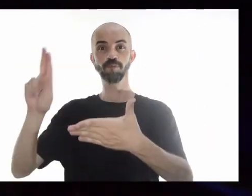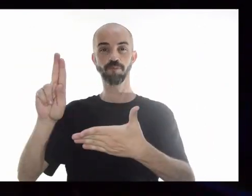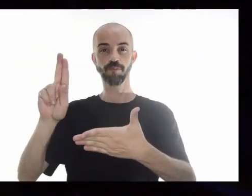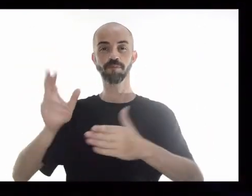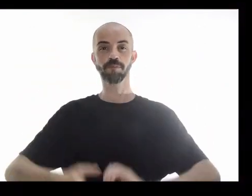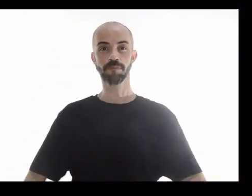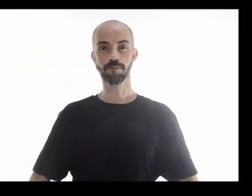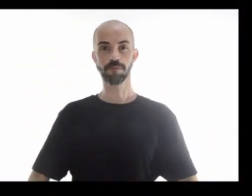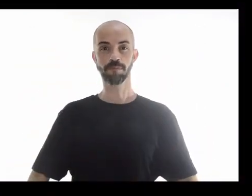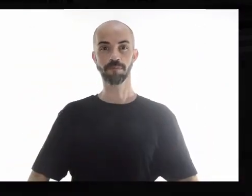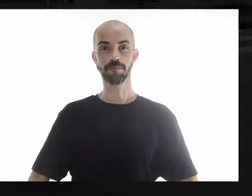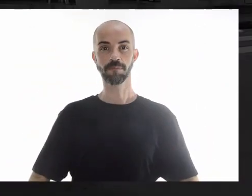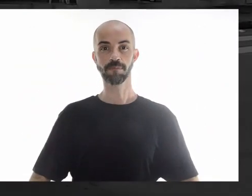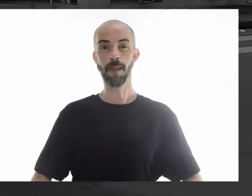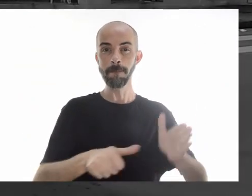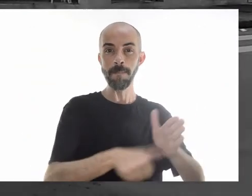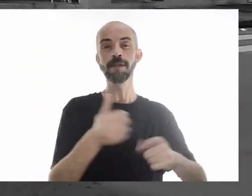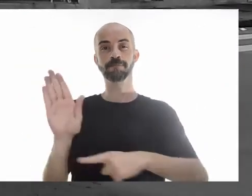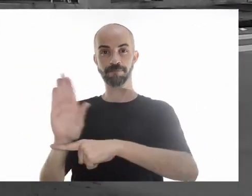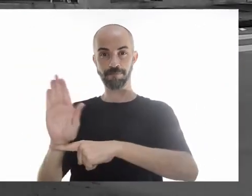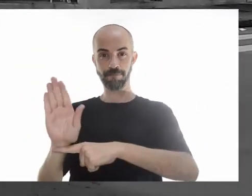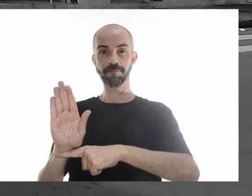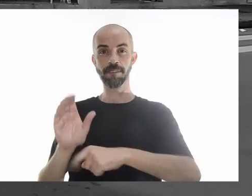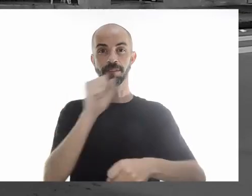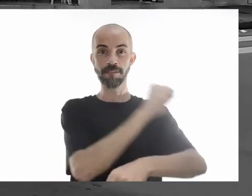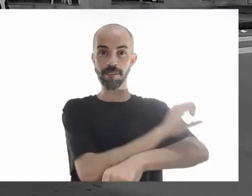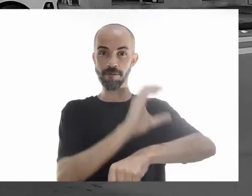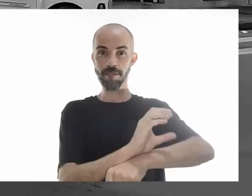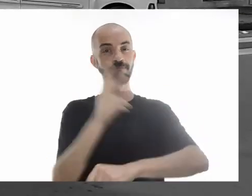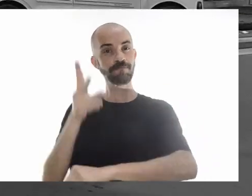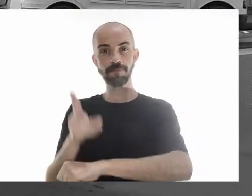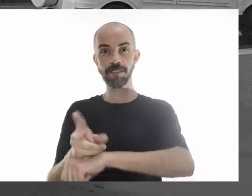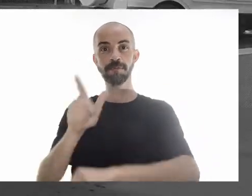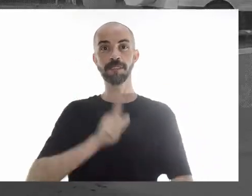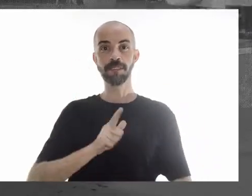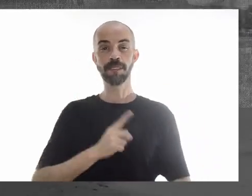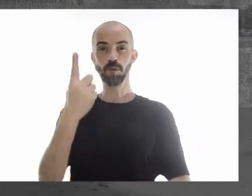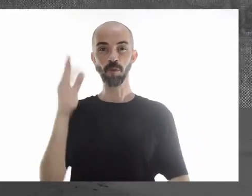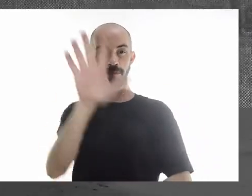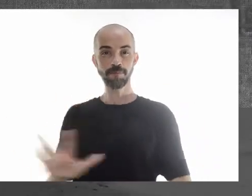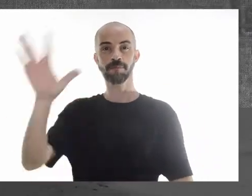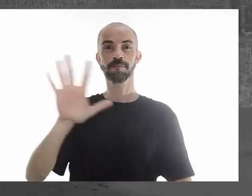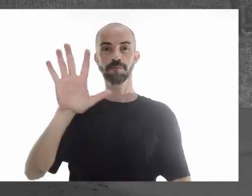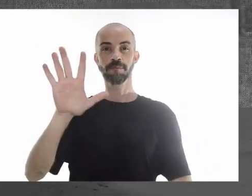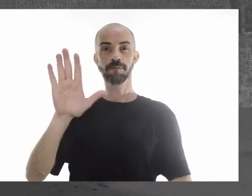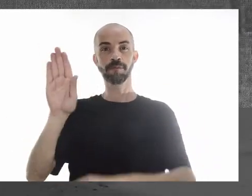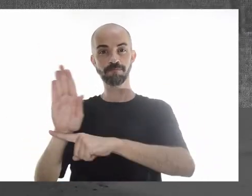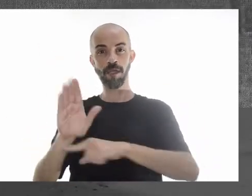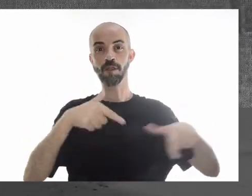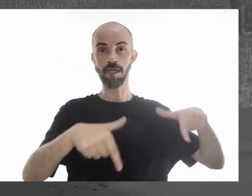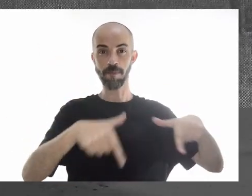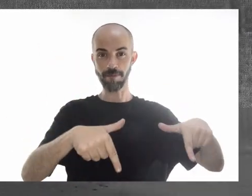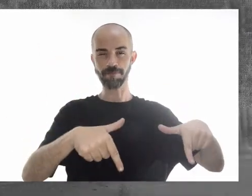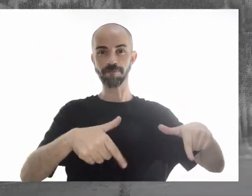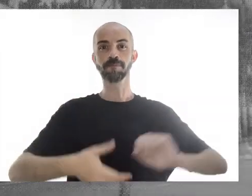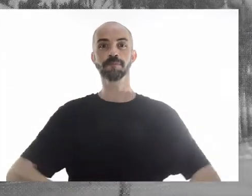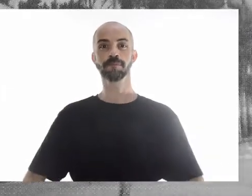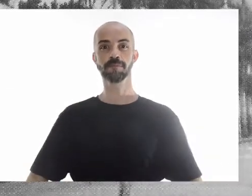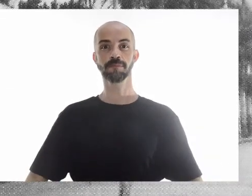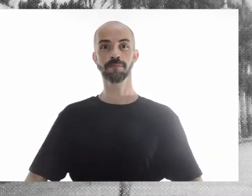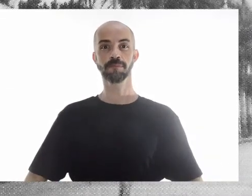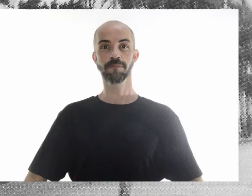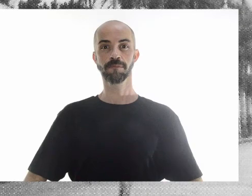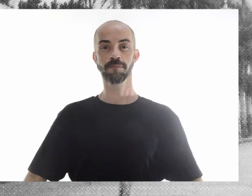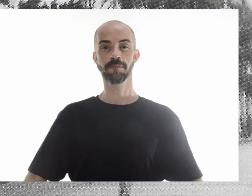eventos universitários. Desde a primeira exibição, São Carlos sempre manteve ao menos um espaço destinado às